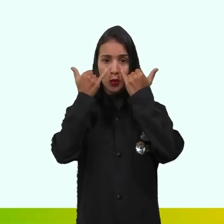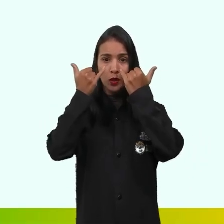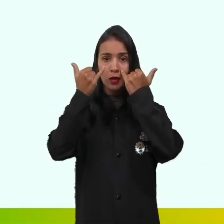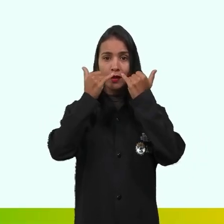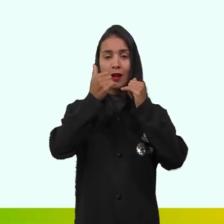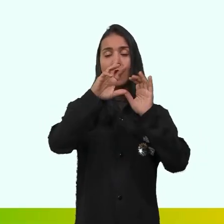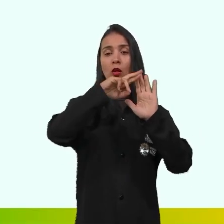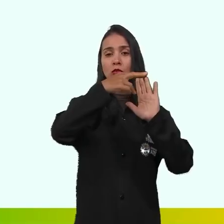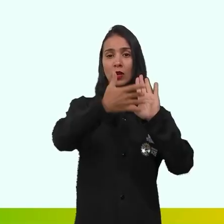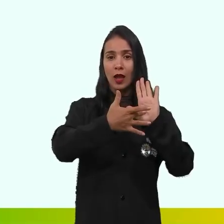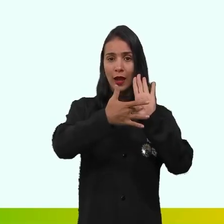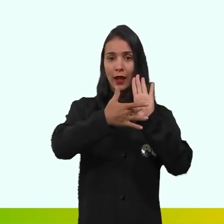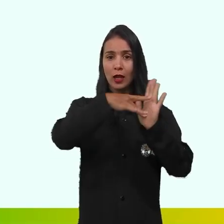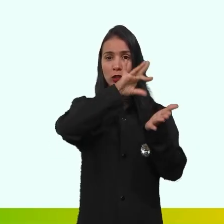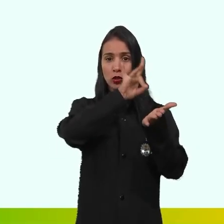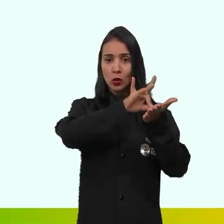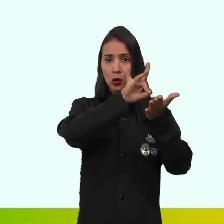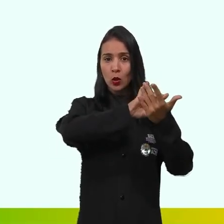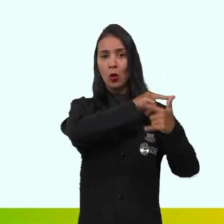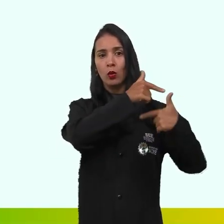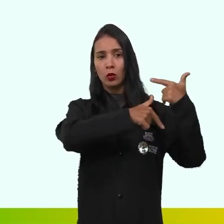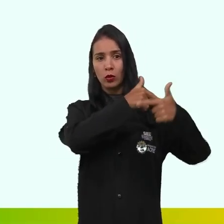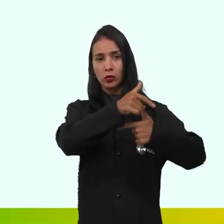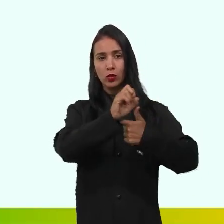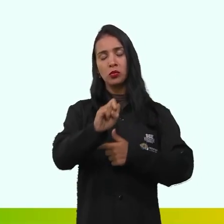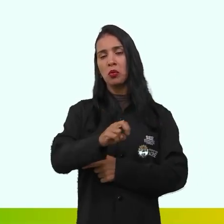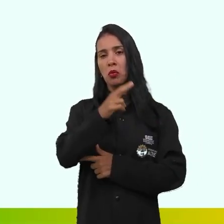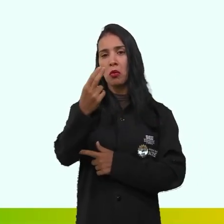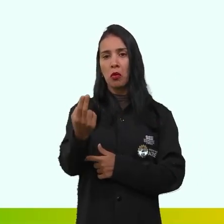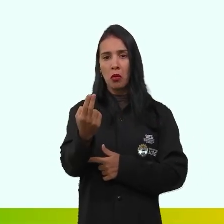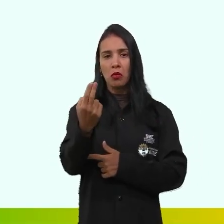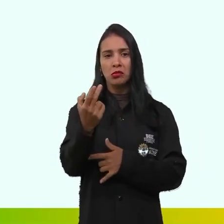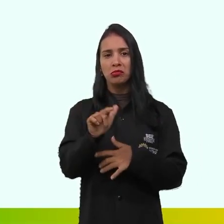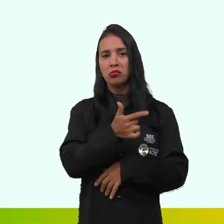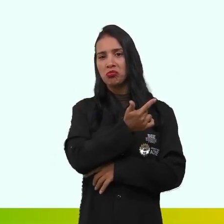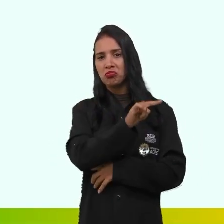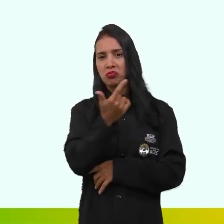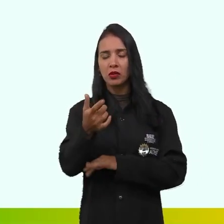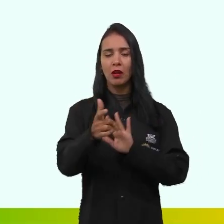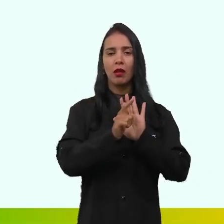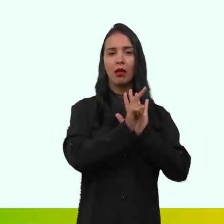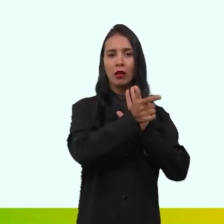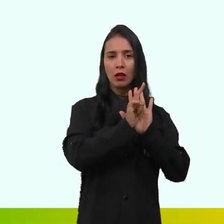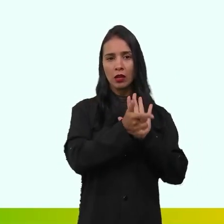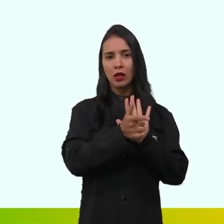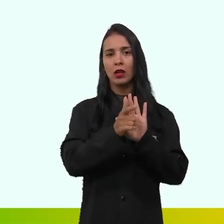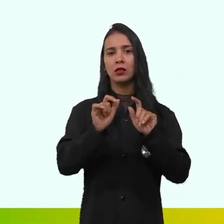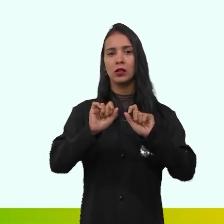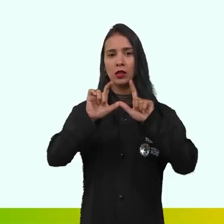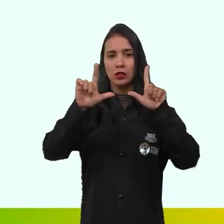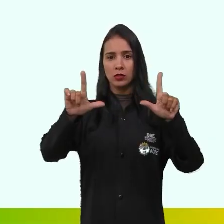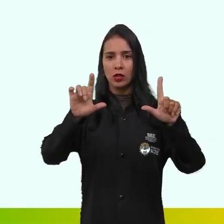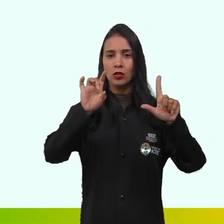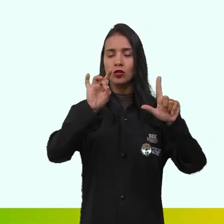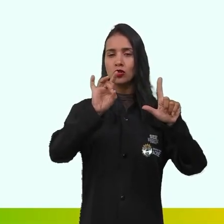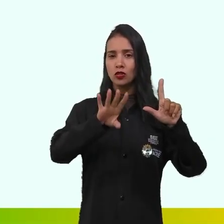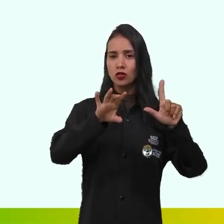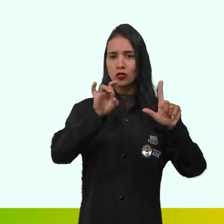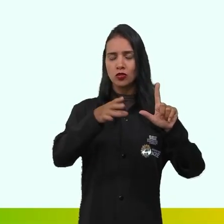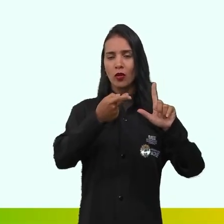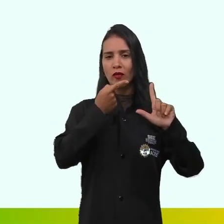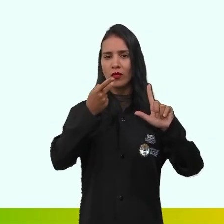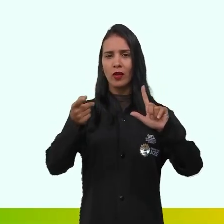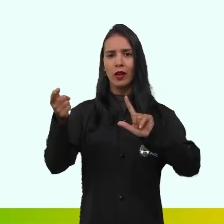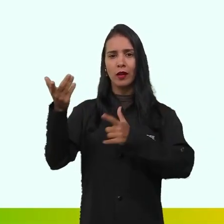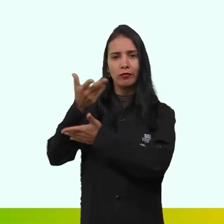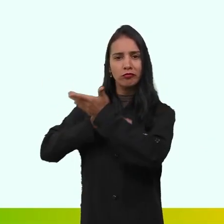tradicionais. Ou letra E, não há crítica nenhuma, a charge apenas trata de assunto cotidiano.